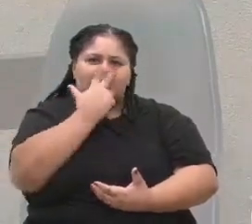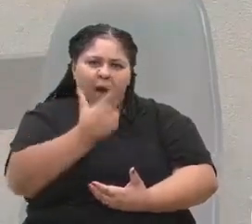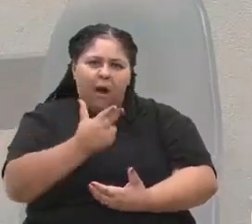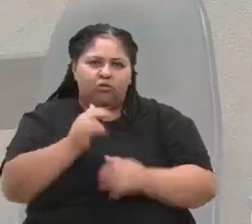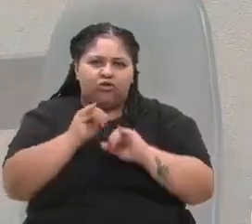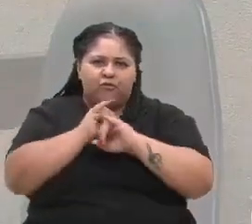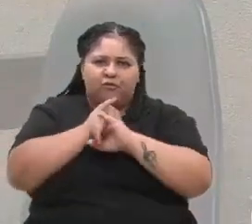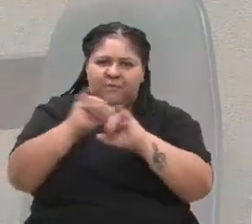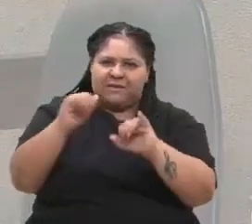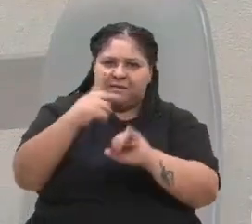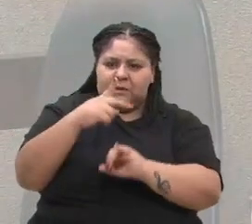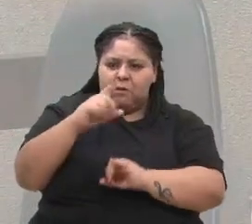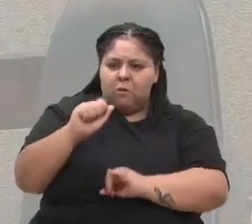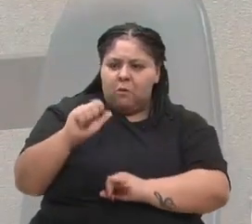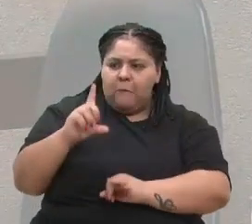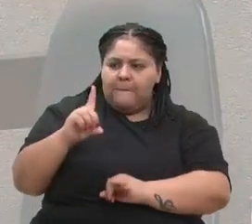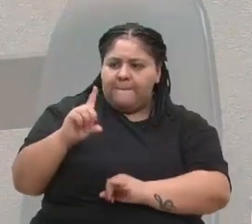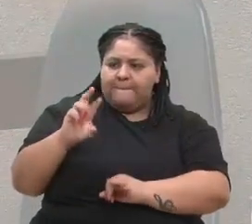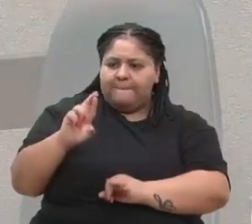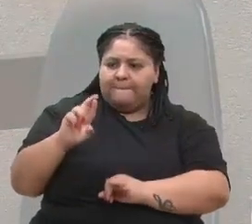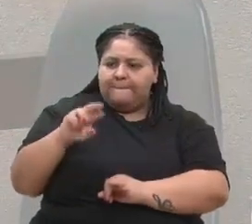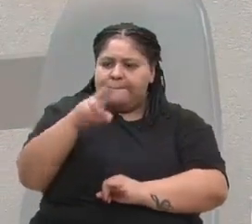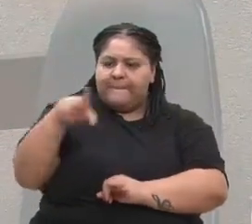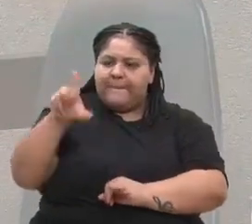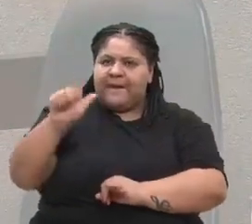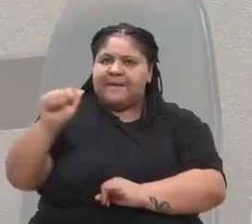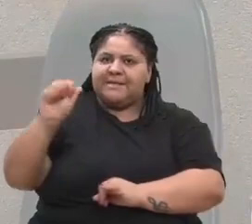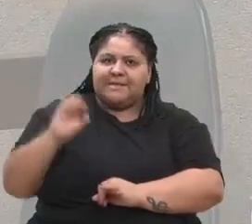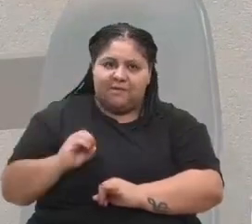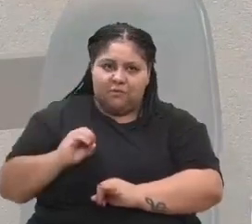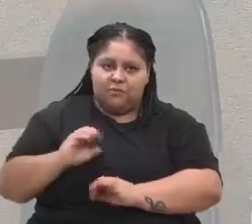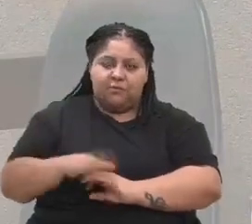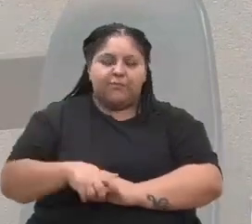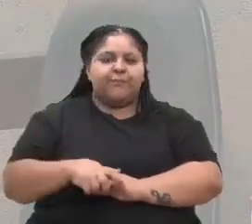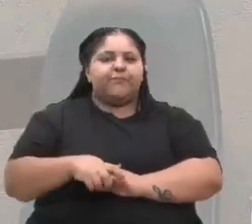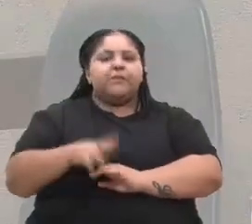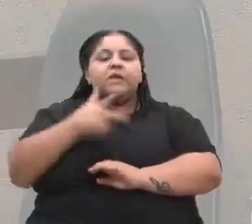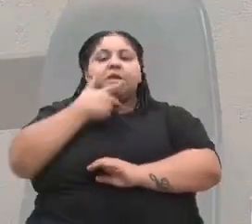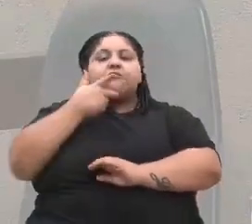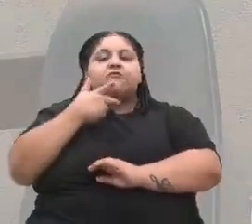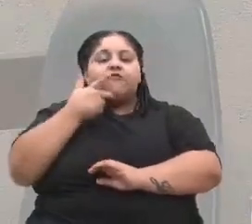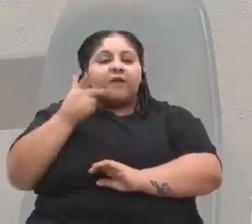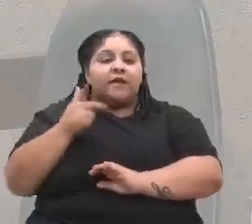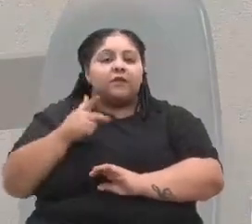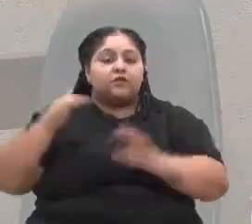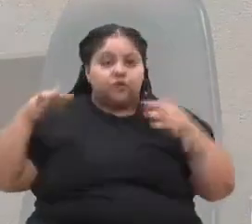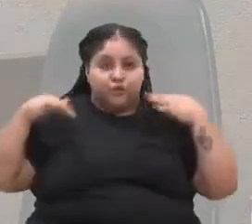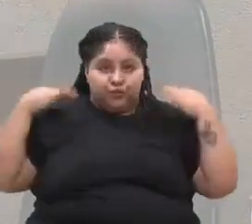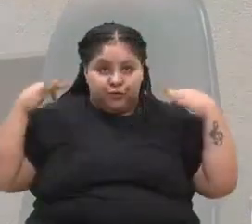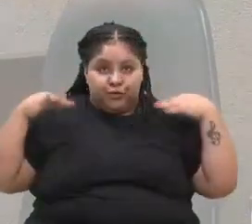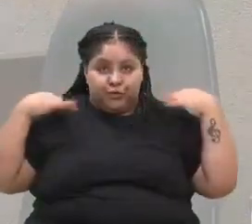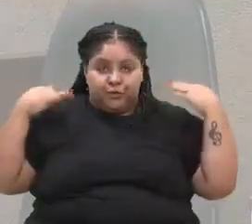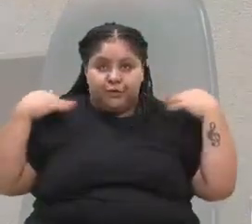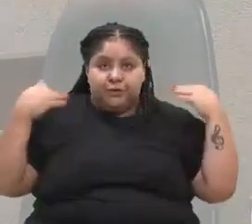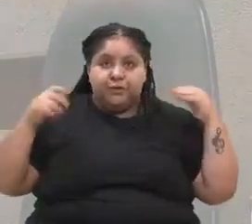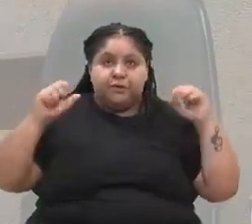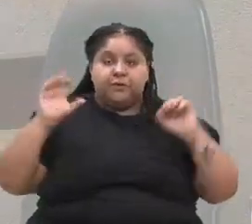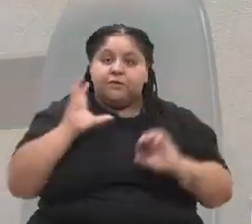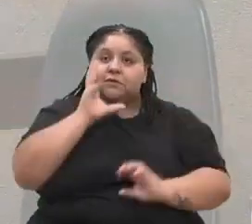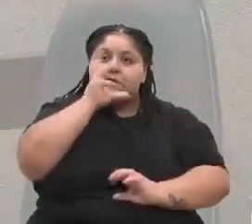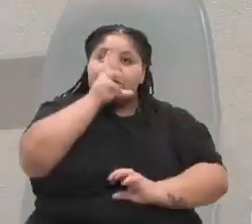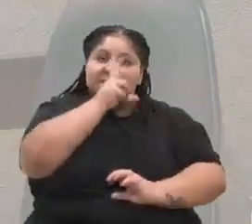passei sábado pela manhã, pelas 11h30, em frente à Catedral Diocesana, os portões